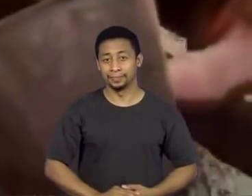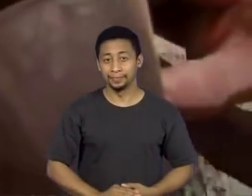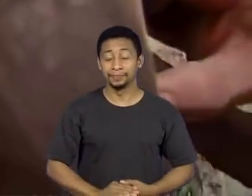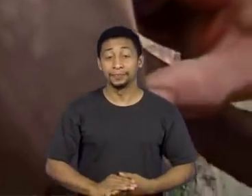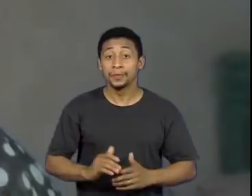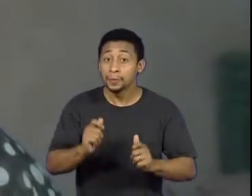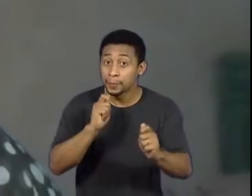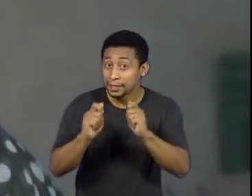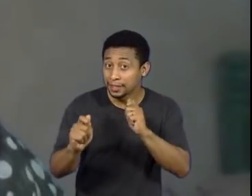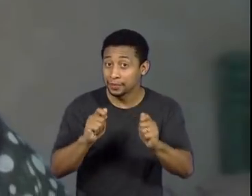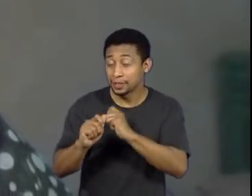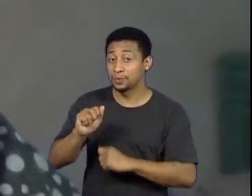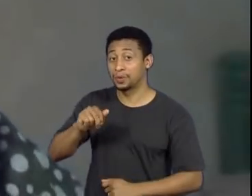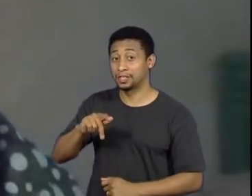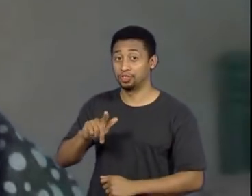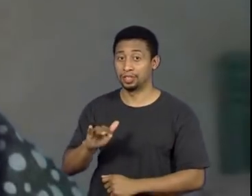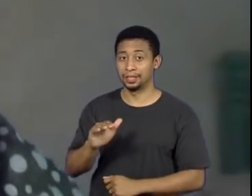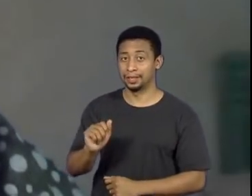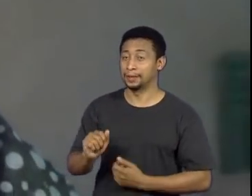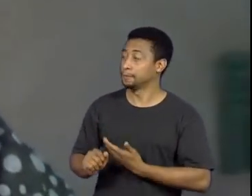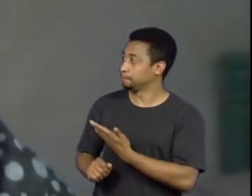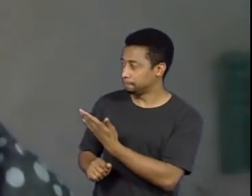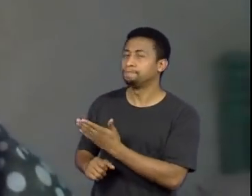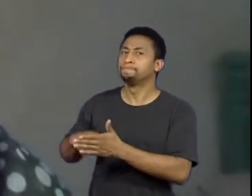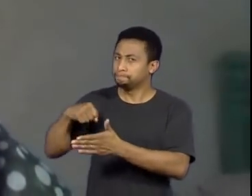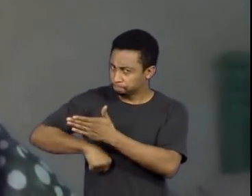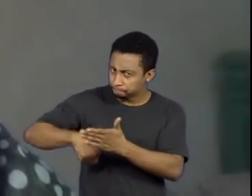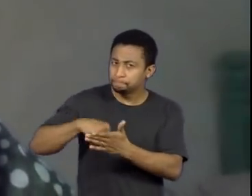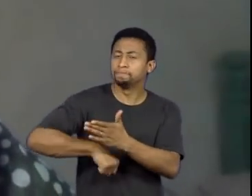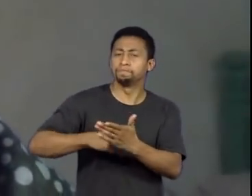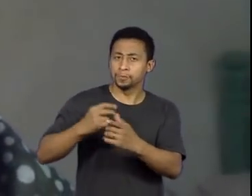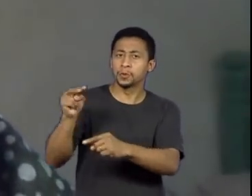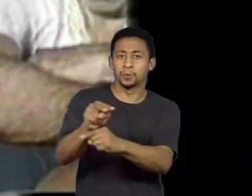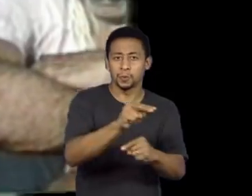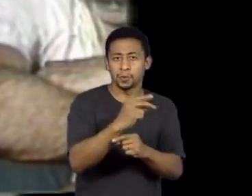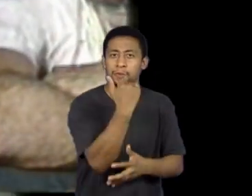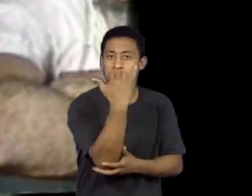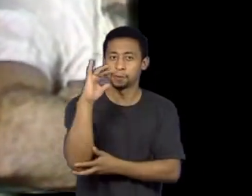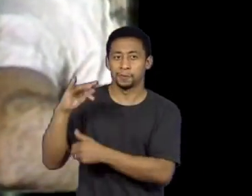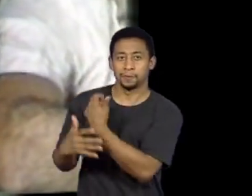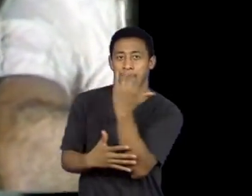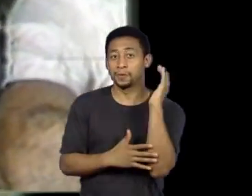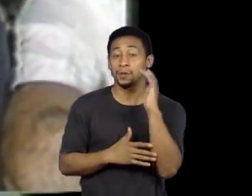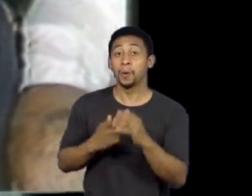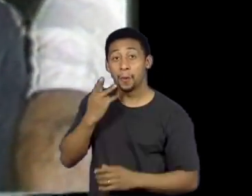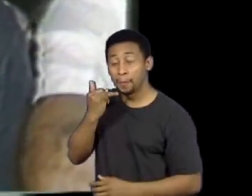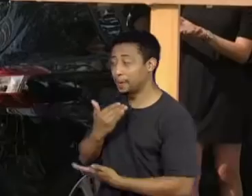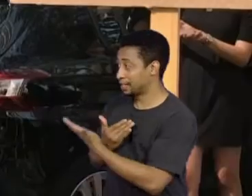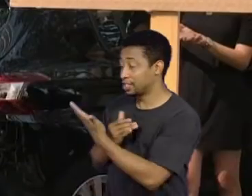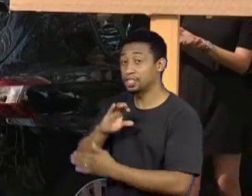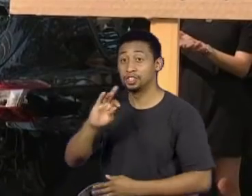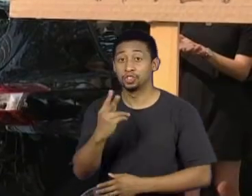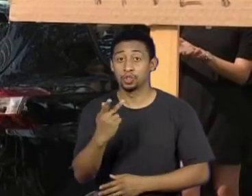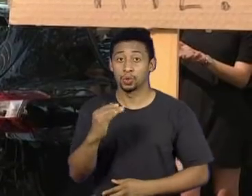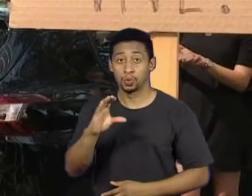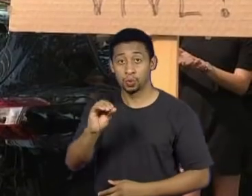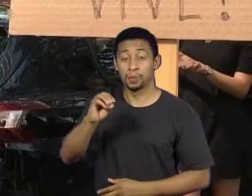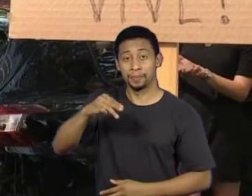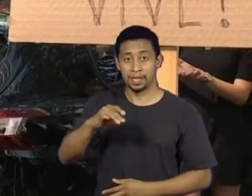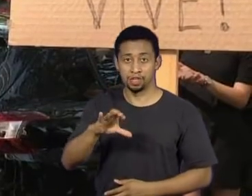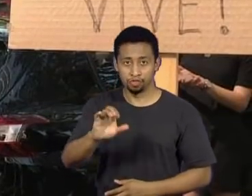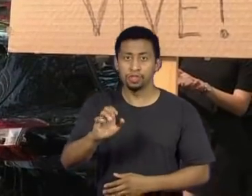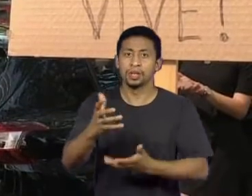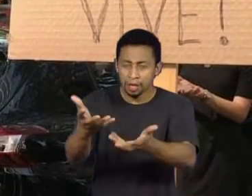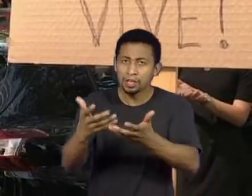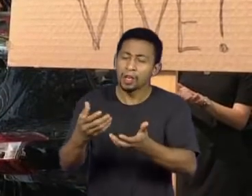E uma entrevista com Ângela Mendes, a militante socioambiental, filha do líder seringueiro Chico Mendes, quer ajudar a